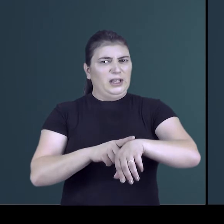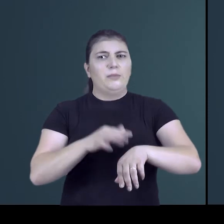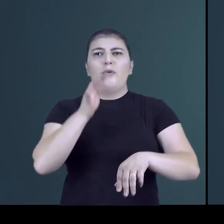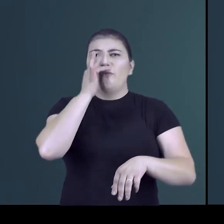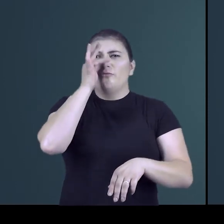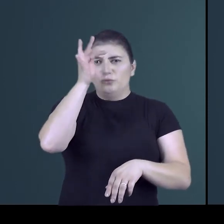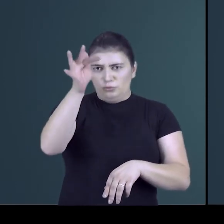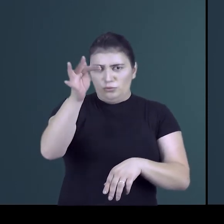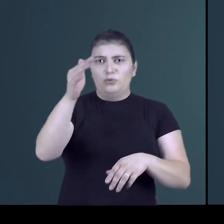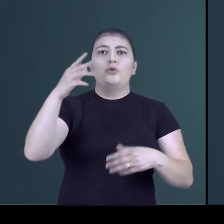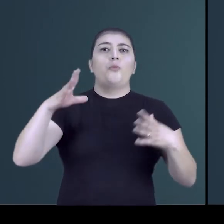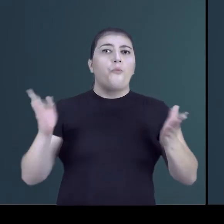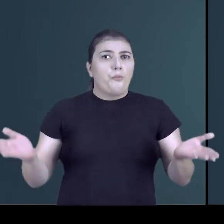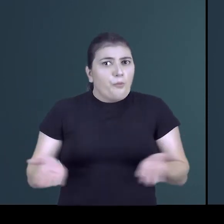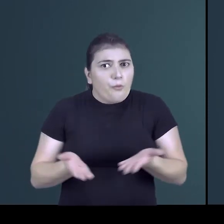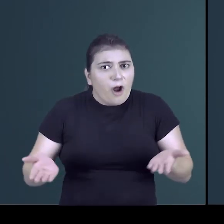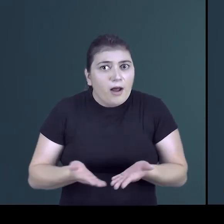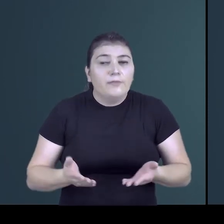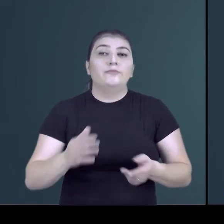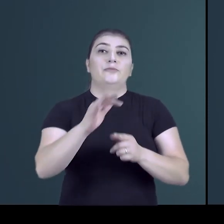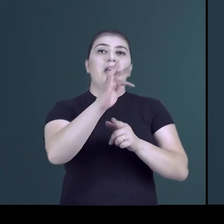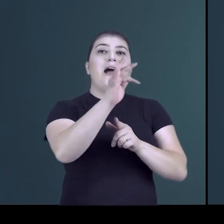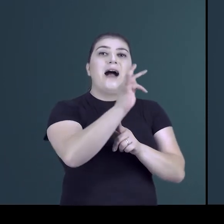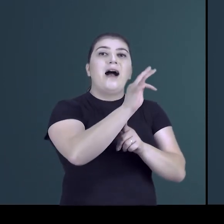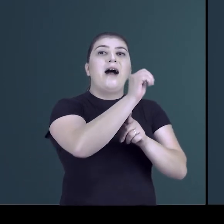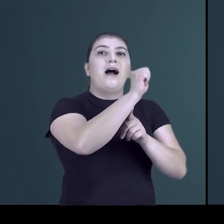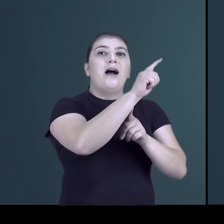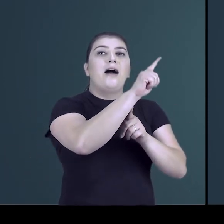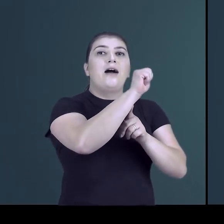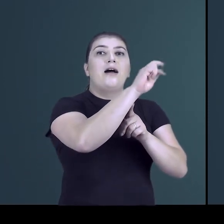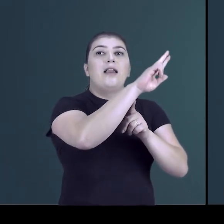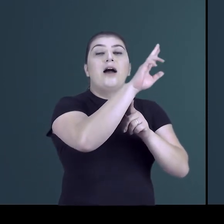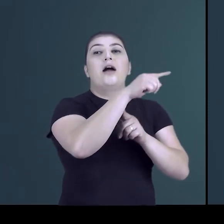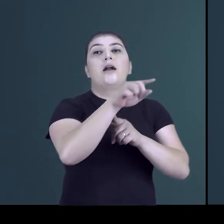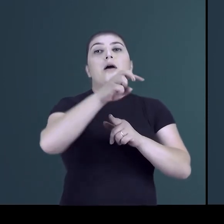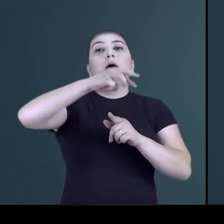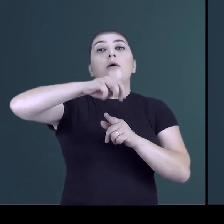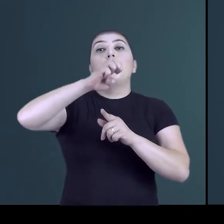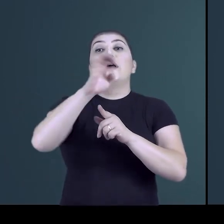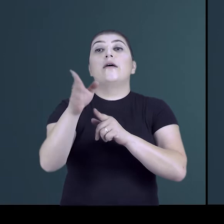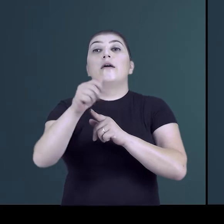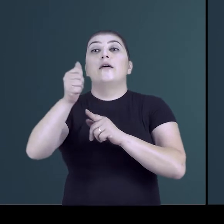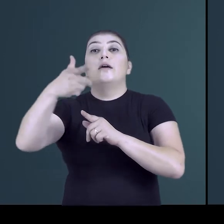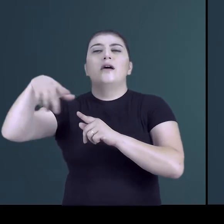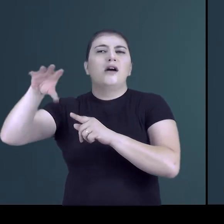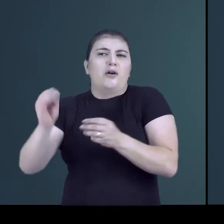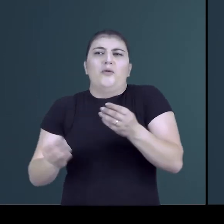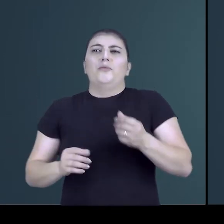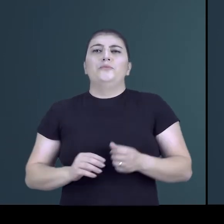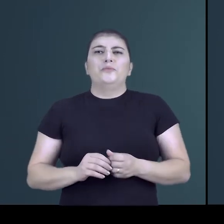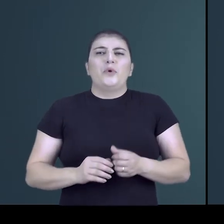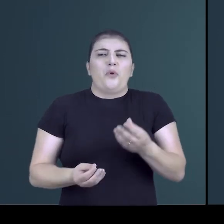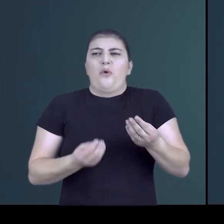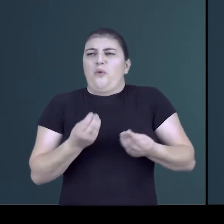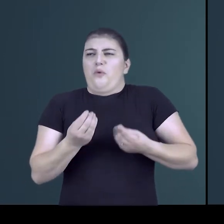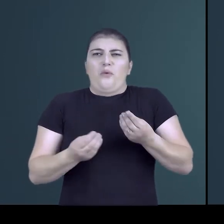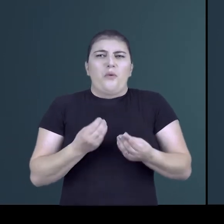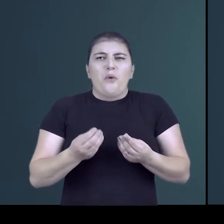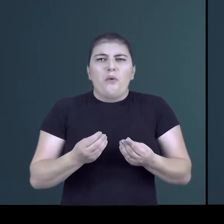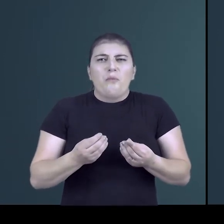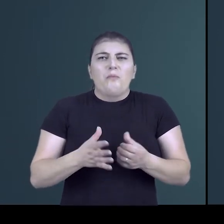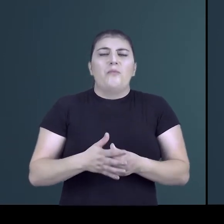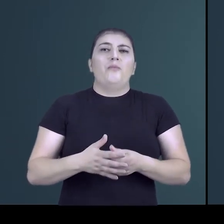futuro do presente, falar-me-ão, falarão as coisas para nós. Como faço isso? Como eu mudo esse